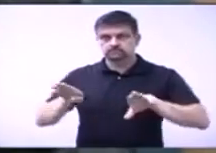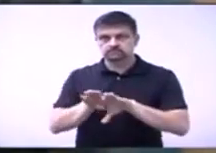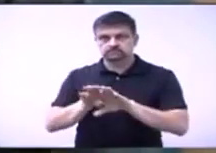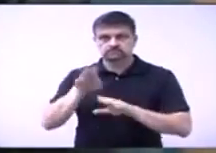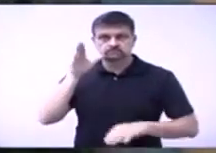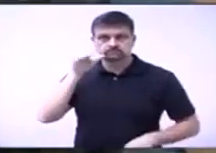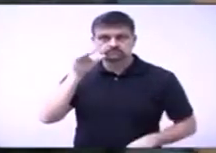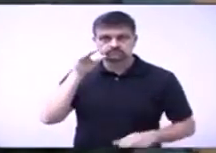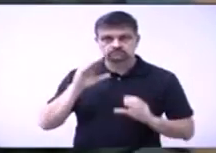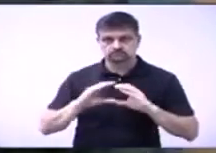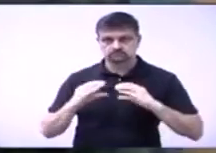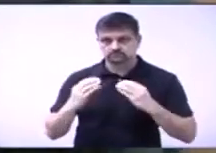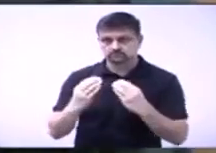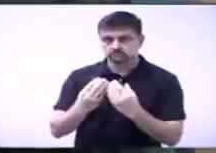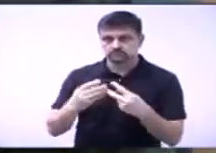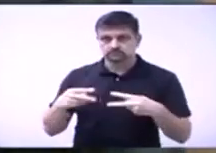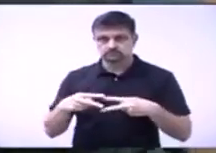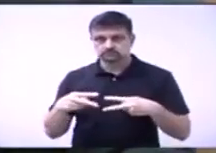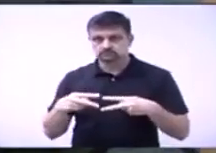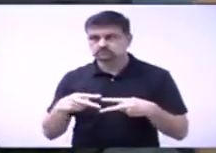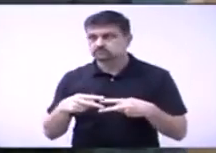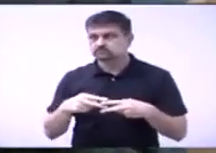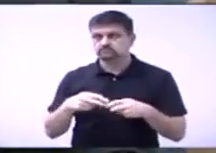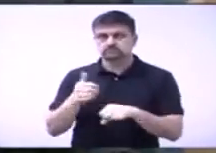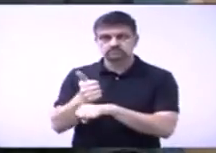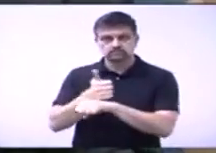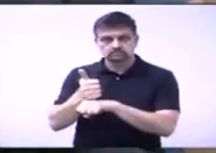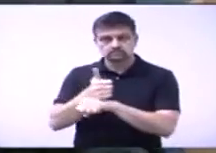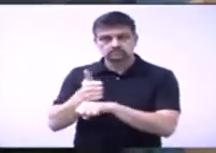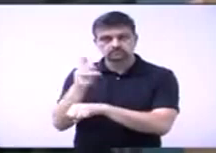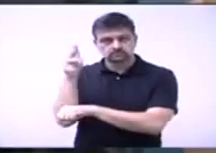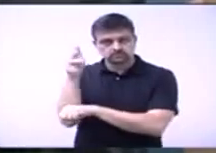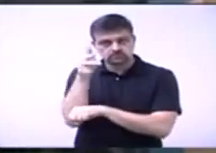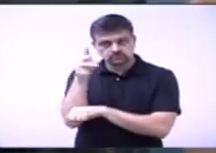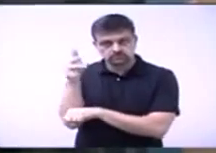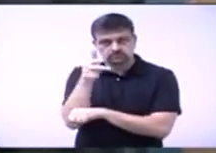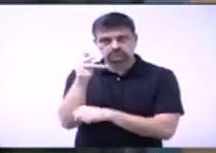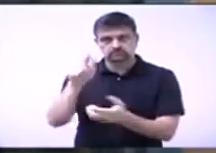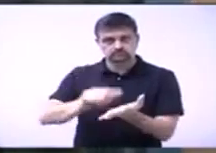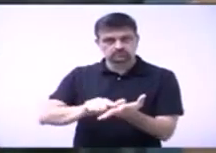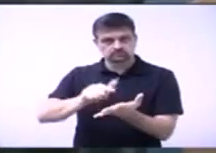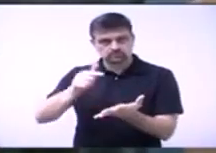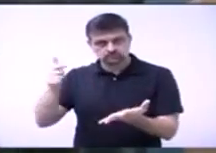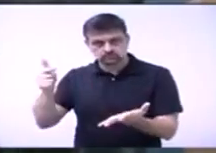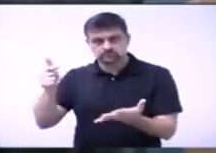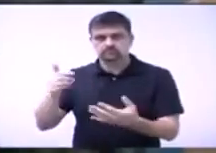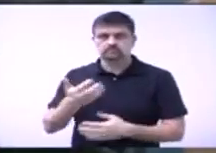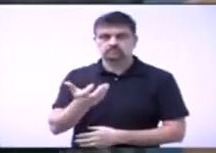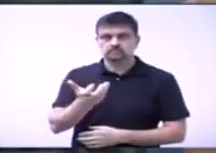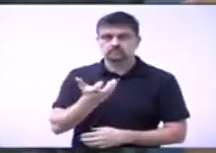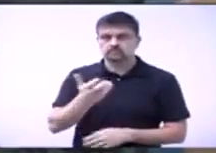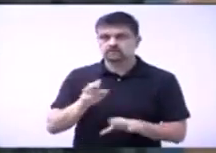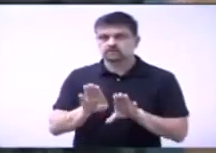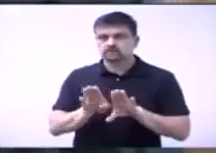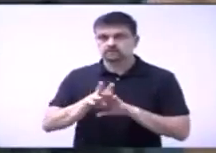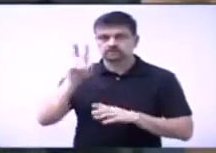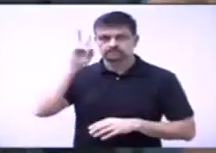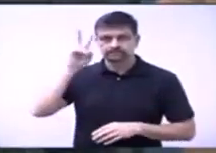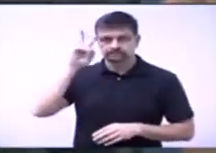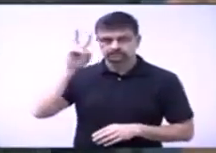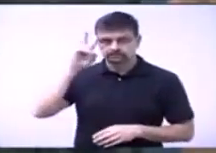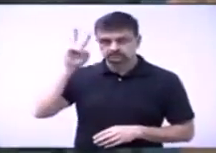funcionários desta casa, imprensa. Eu gostaria de consignar, como já foi dito aí, a